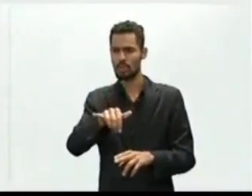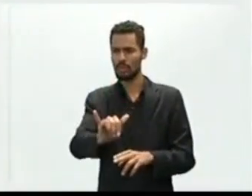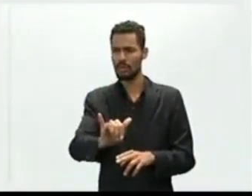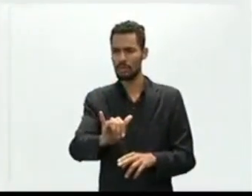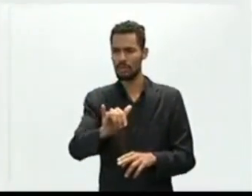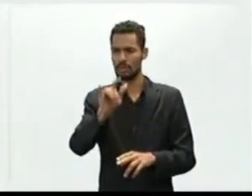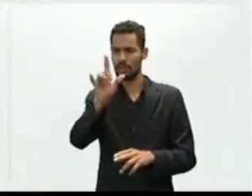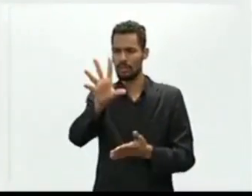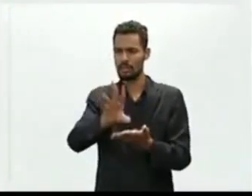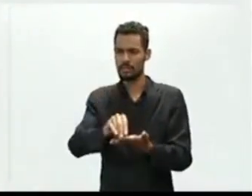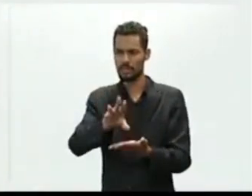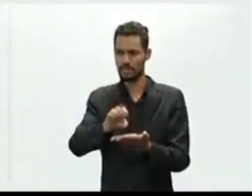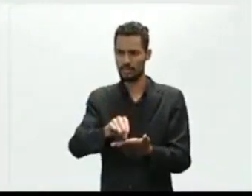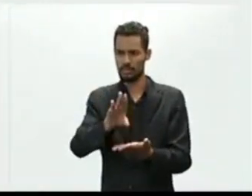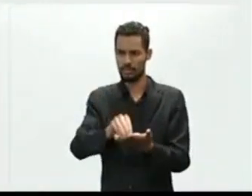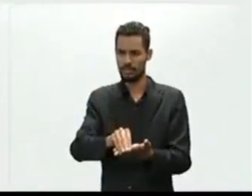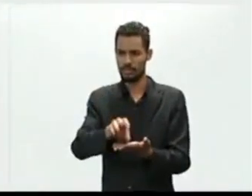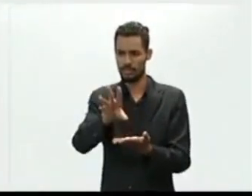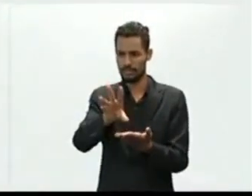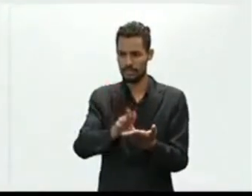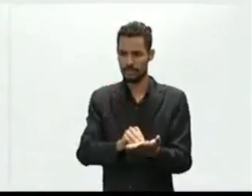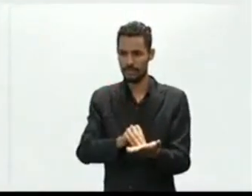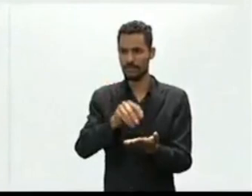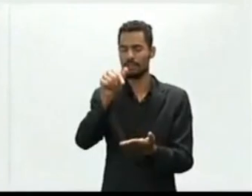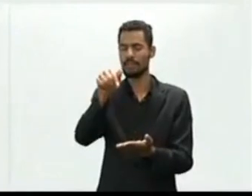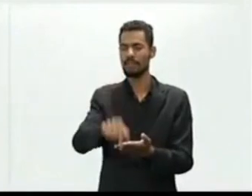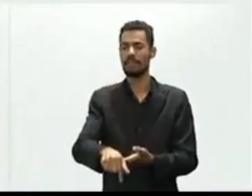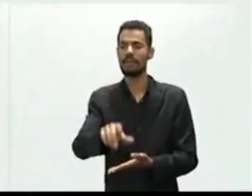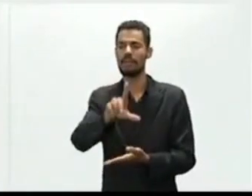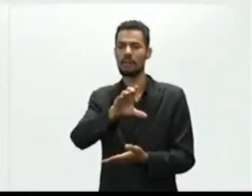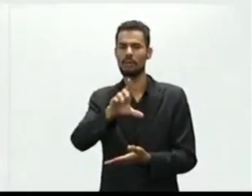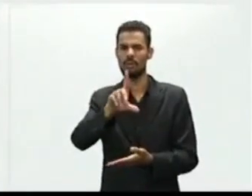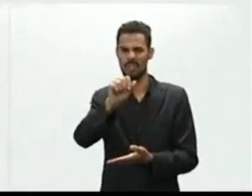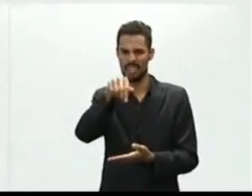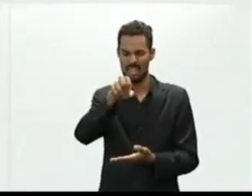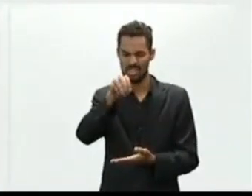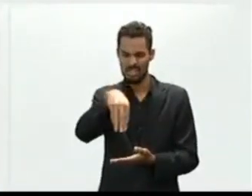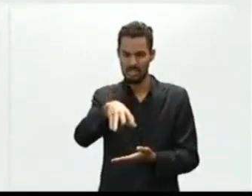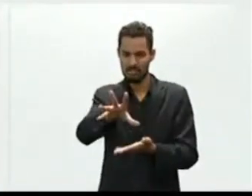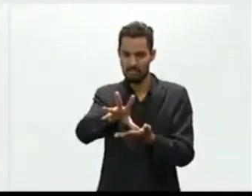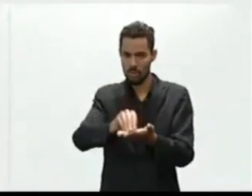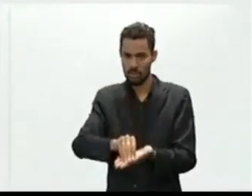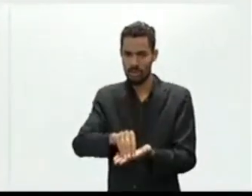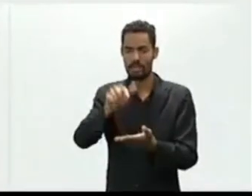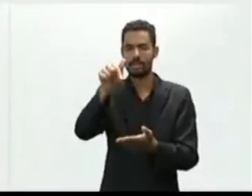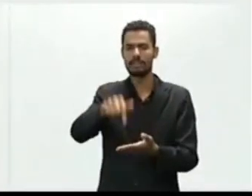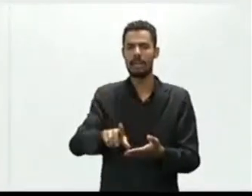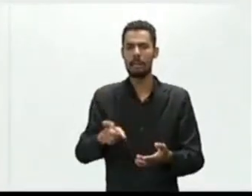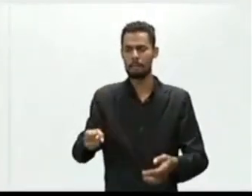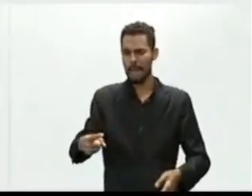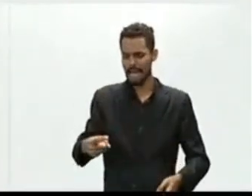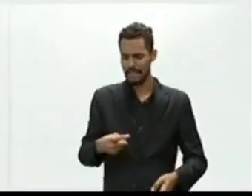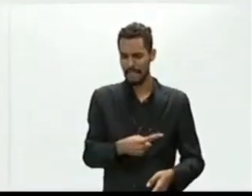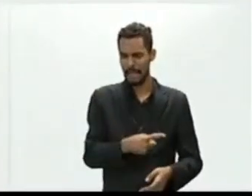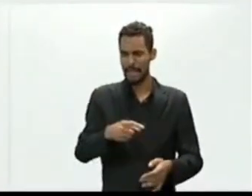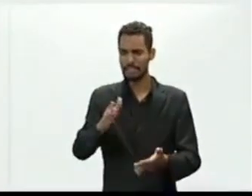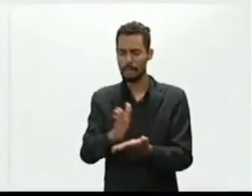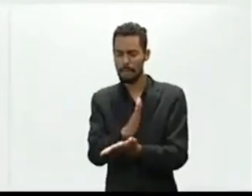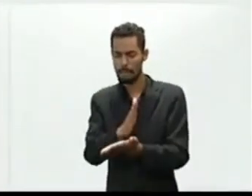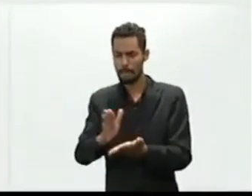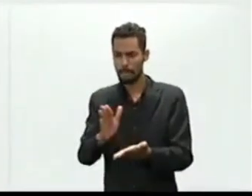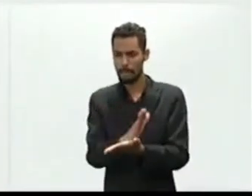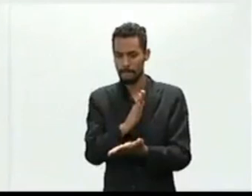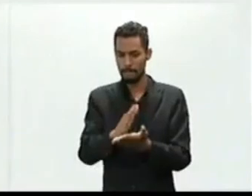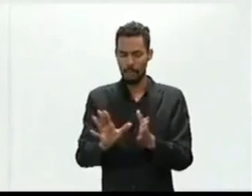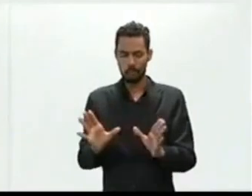aquela clonagem dos gêmeos univitelíneos, por exemplo, a clonagem das bactérias que se dividem, né, e produzem